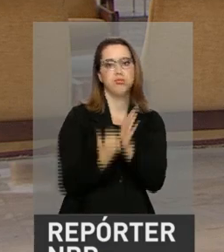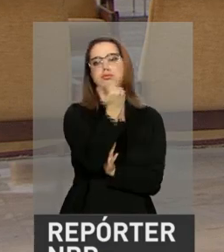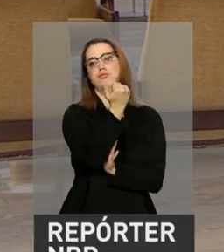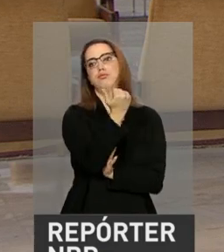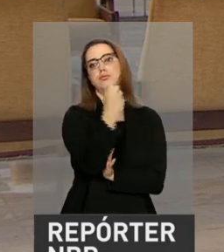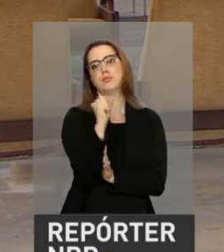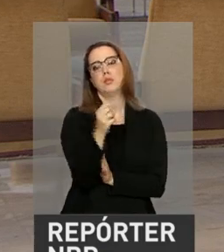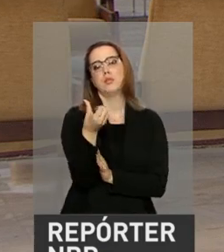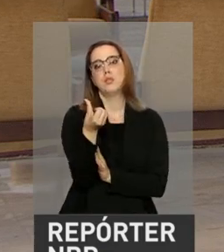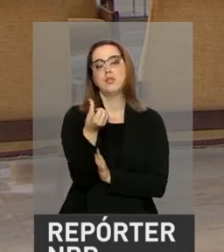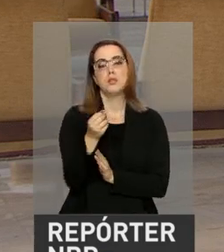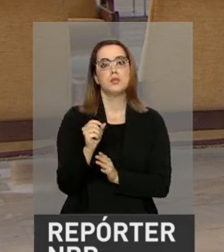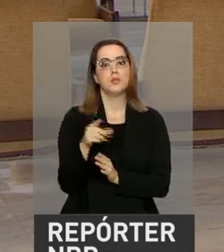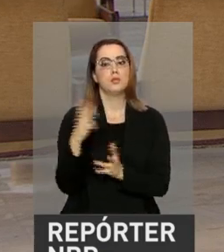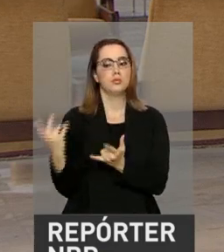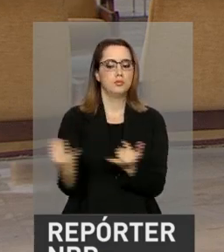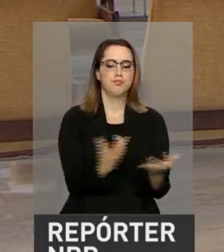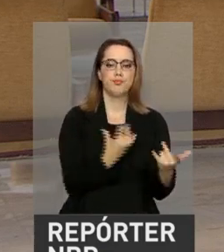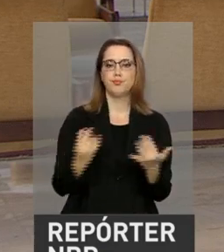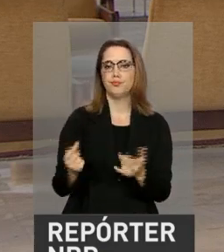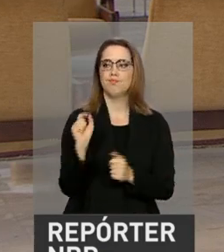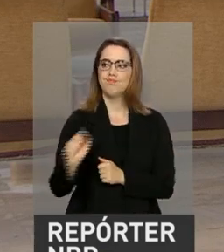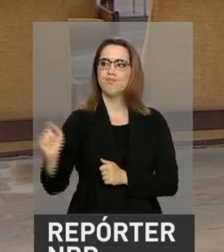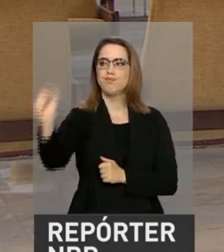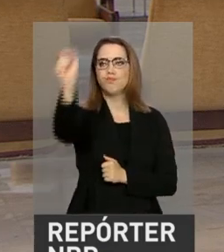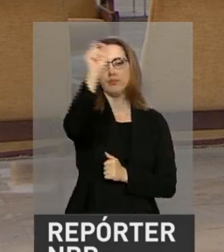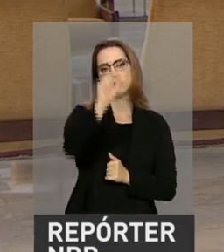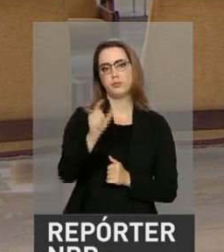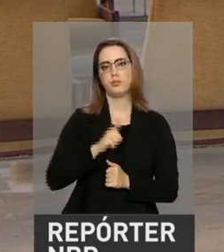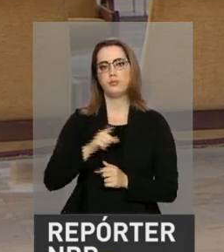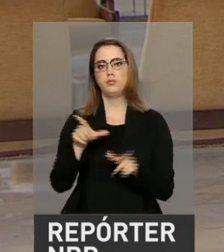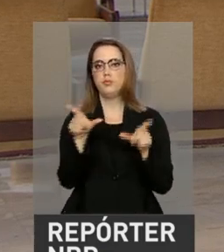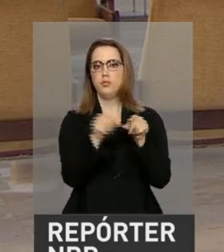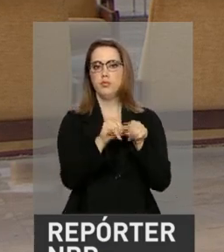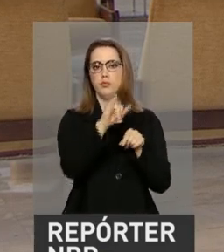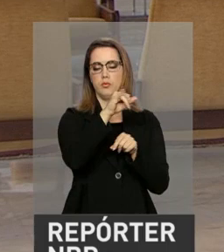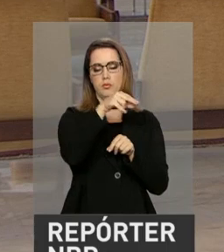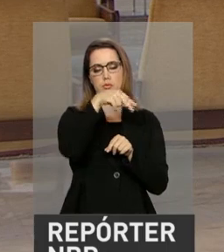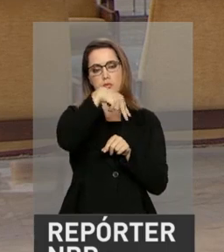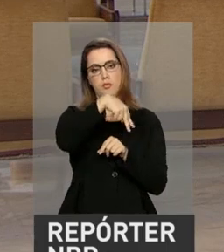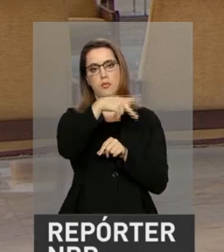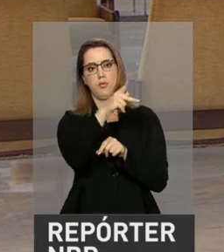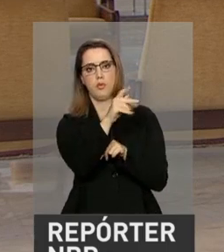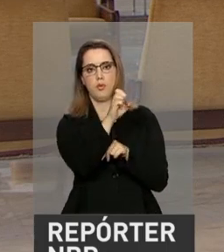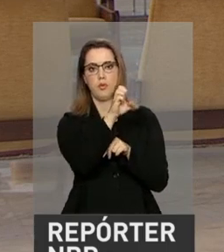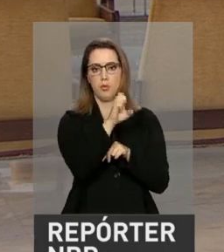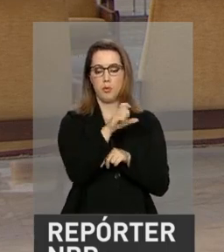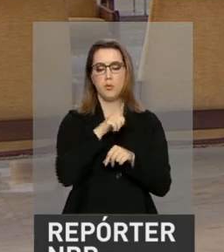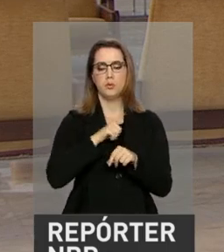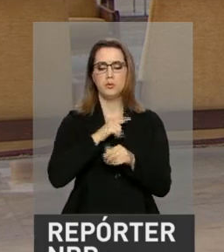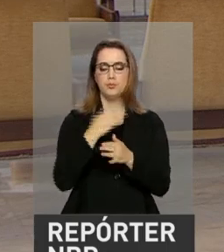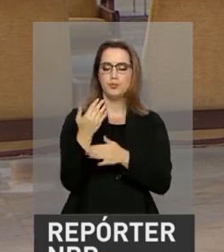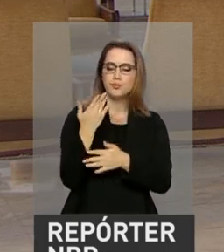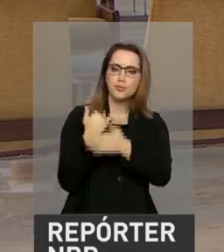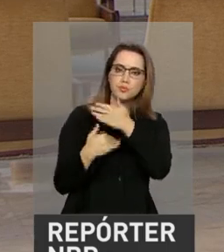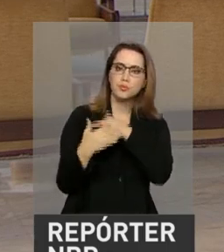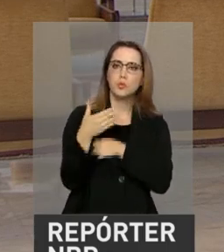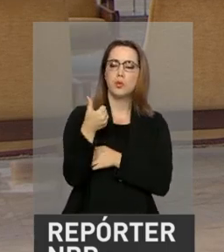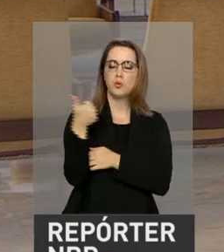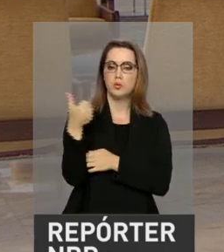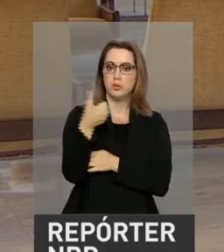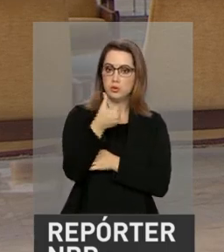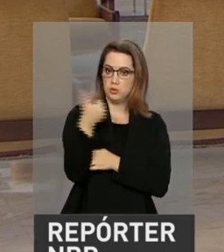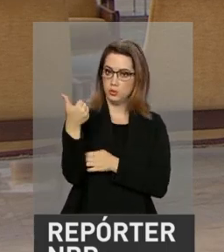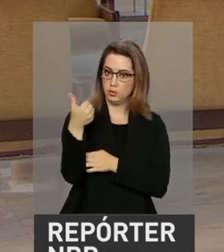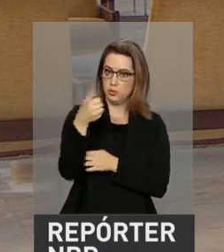histórico no número de Queimadas segundo o IMP que é o Instituto Nacional de Pesquisas espaciais desde 98 que